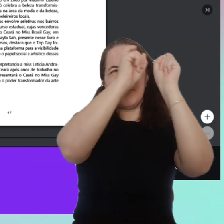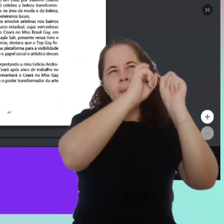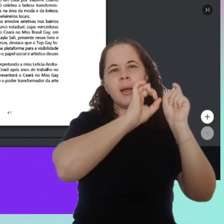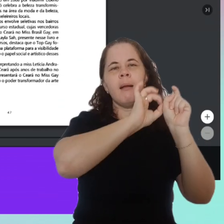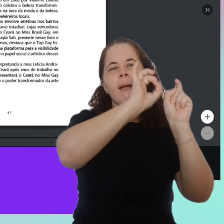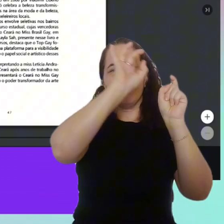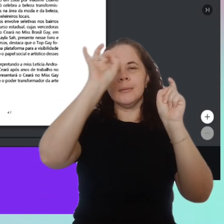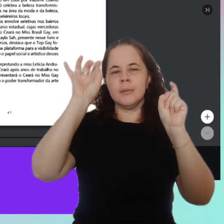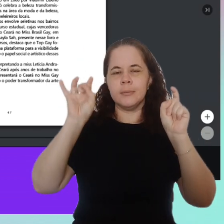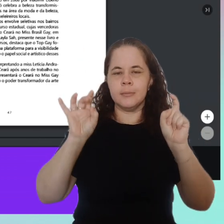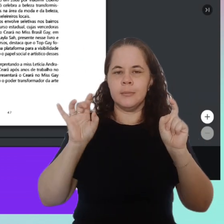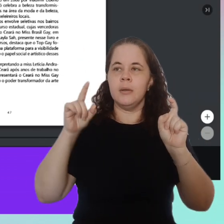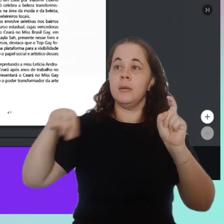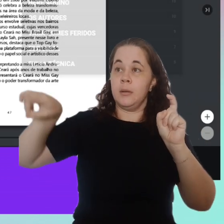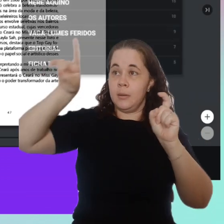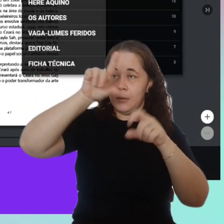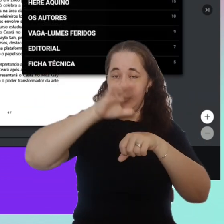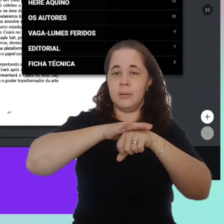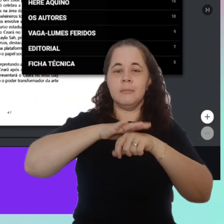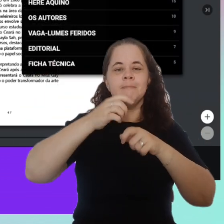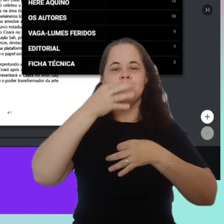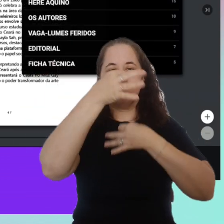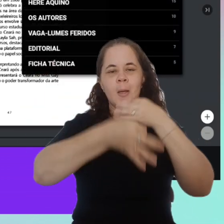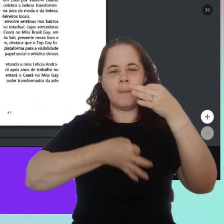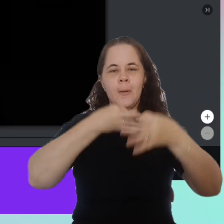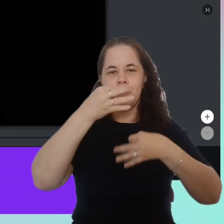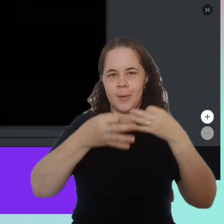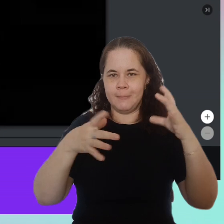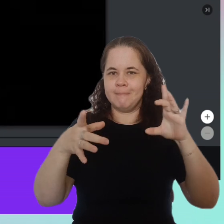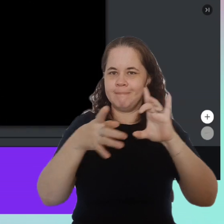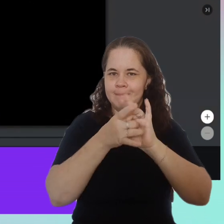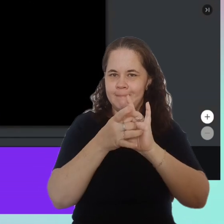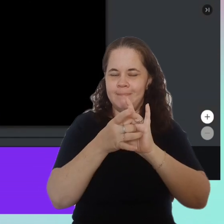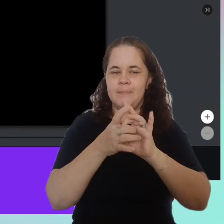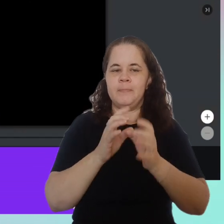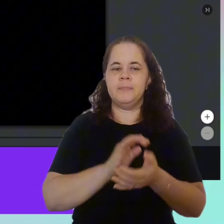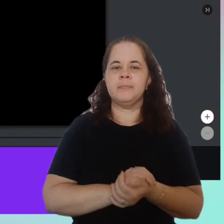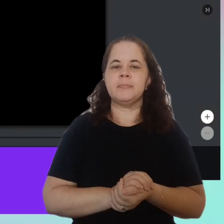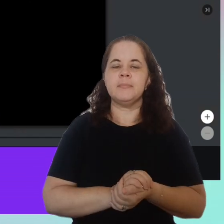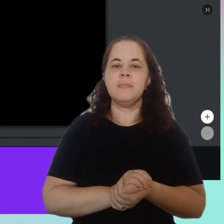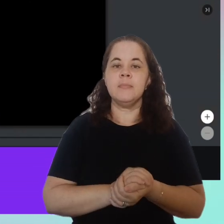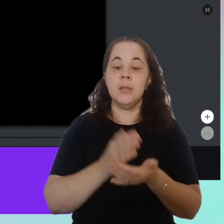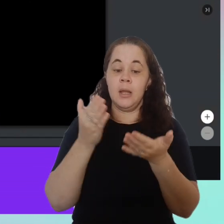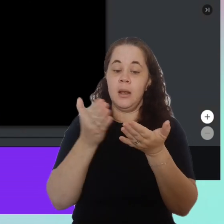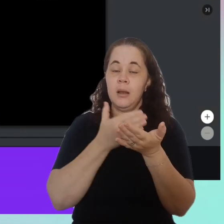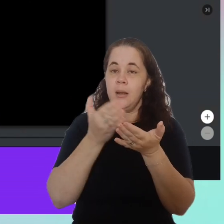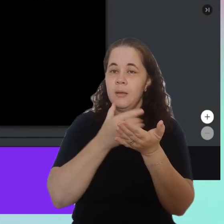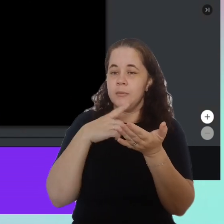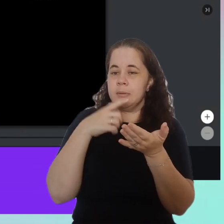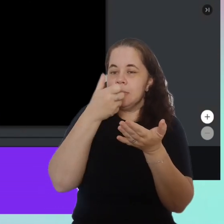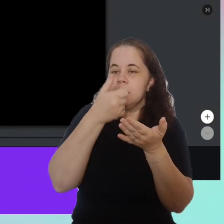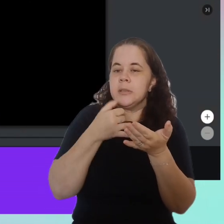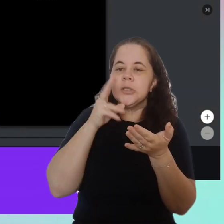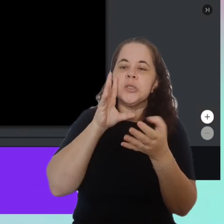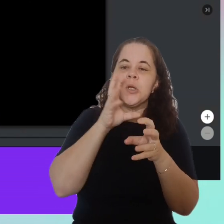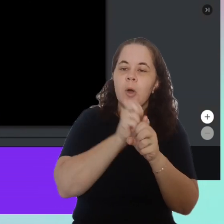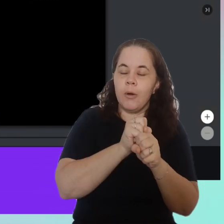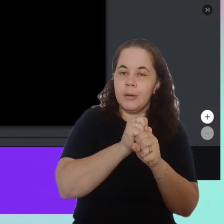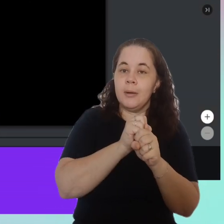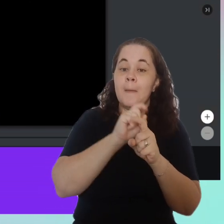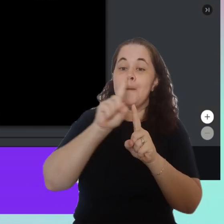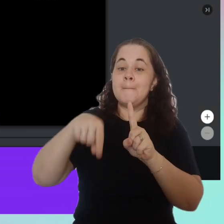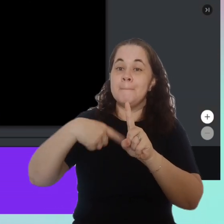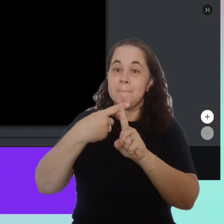foram participantes dentro desse processo, né? E o livro, além desse caráter biográfico, ele tem outras